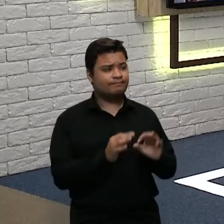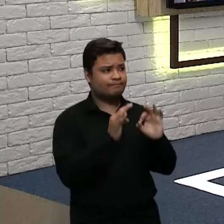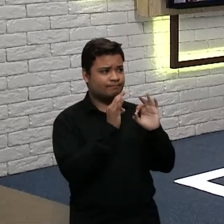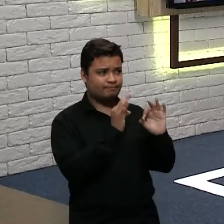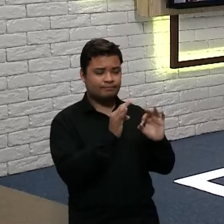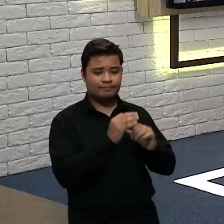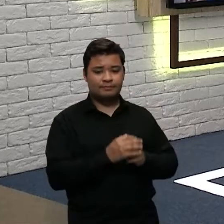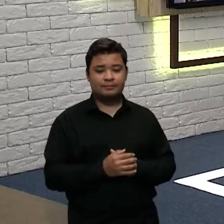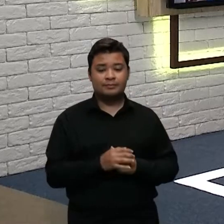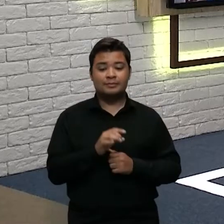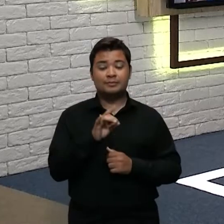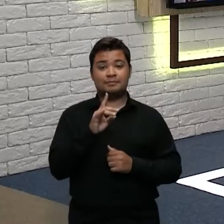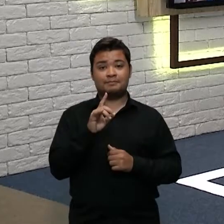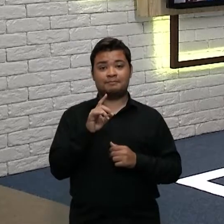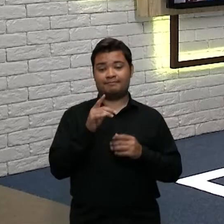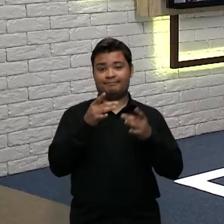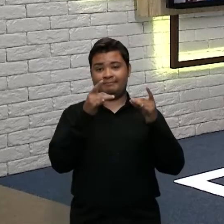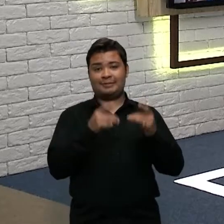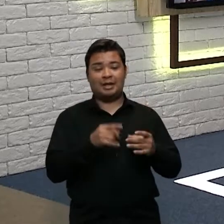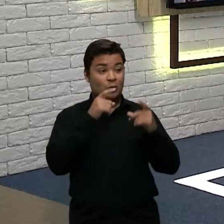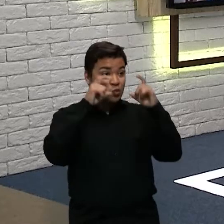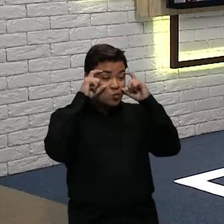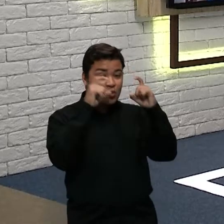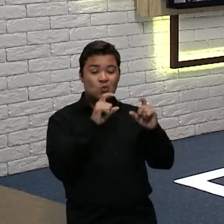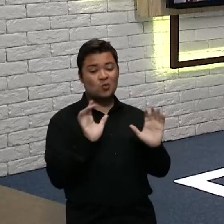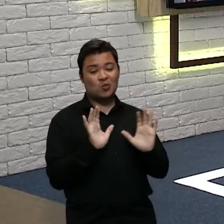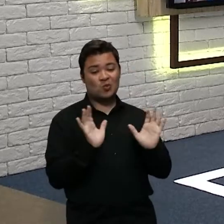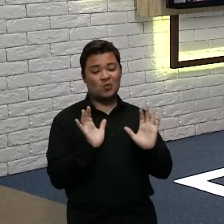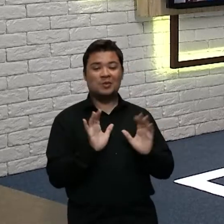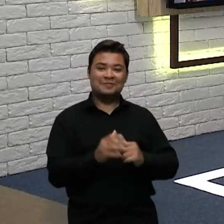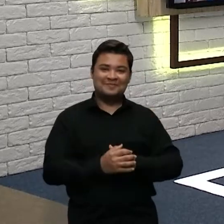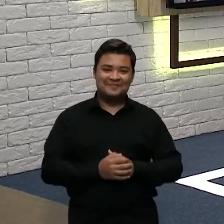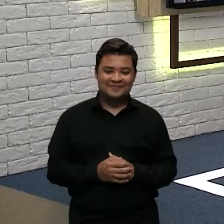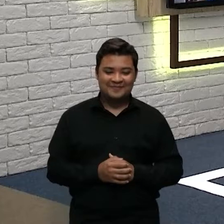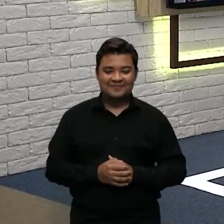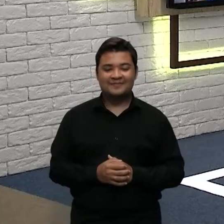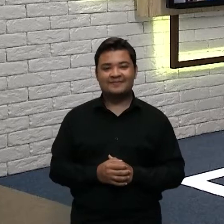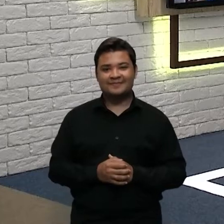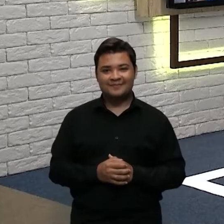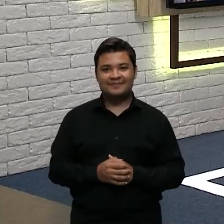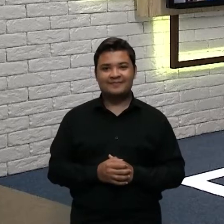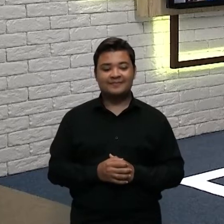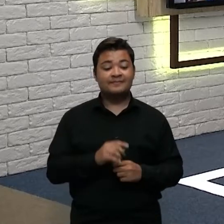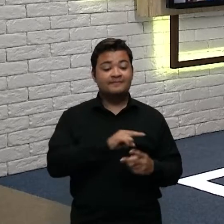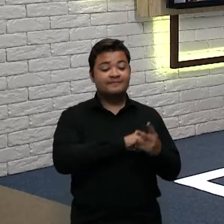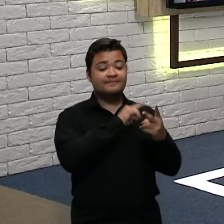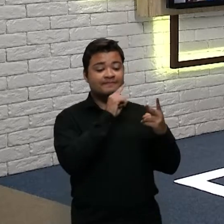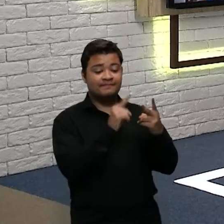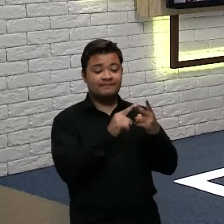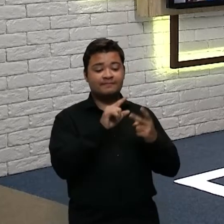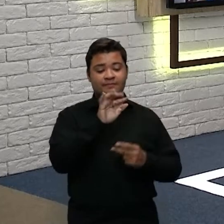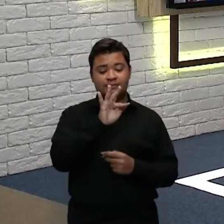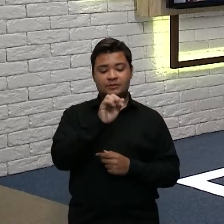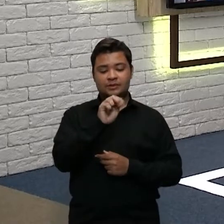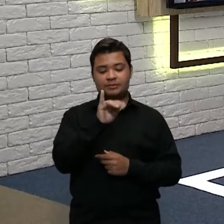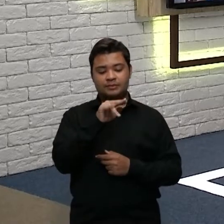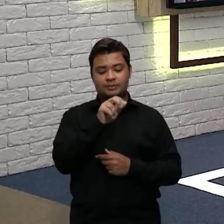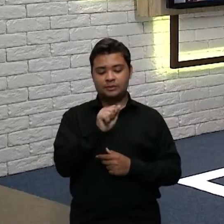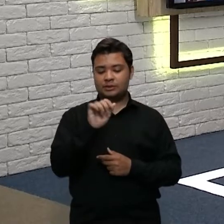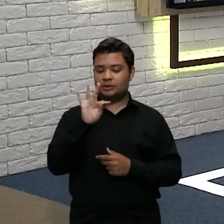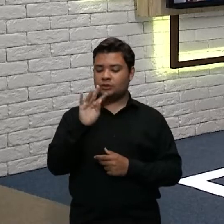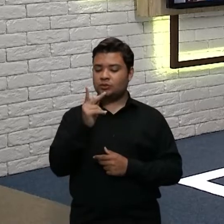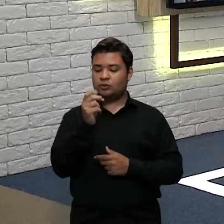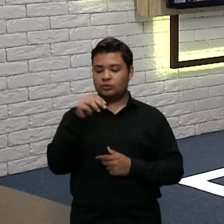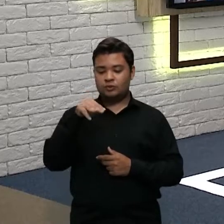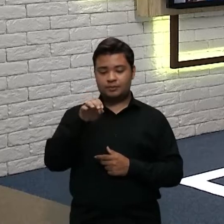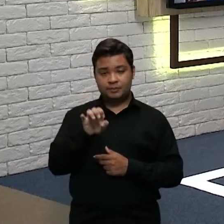uma questãozinha, a Jéssica não está usando óculos. Bom, recebemos também Fabiana Tomé, professora da